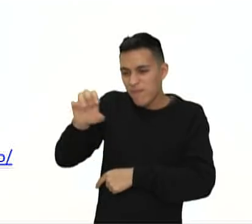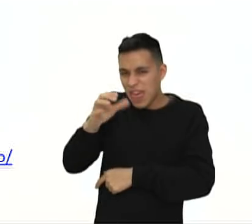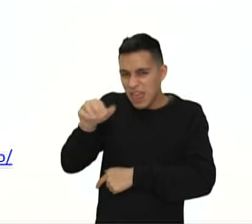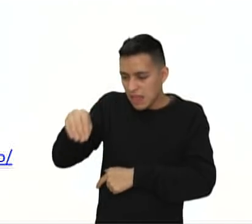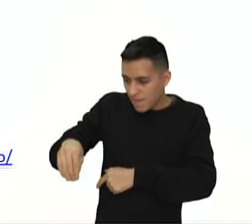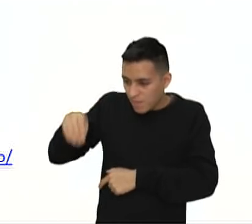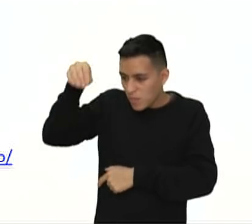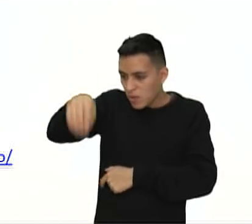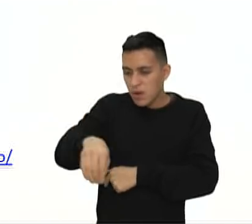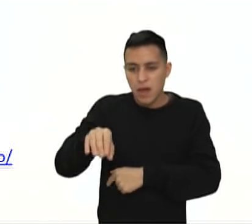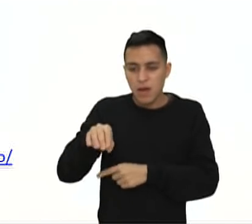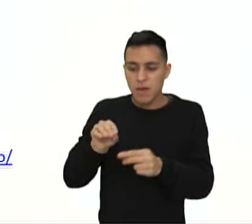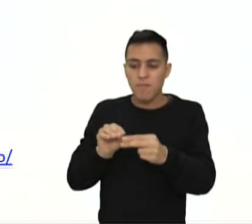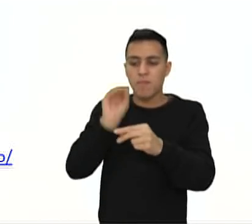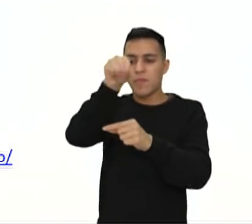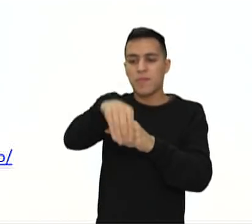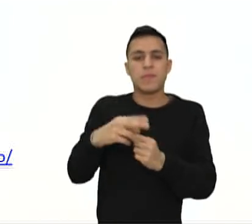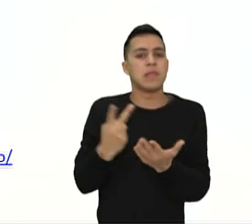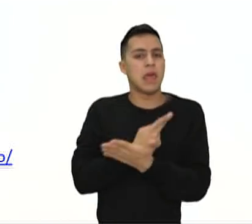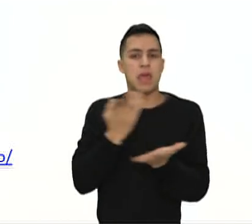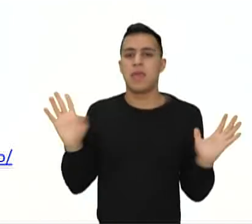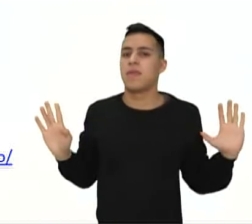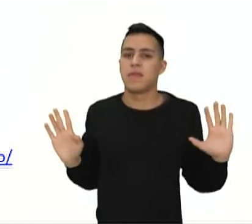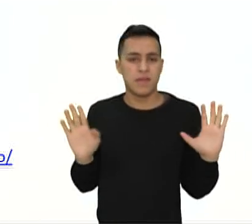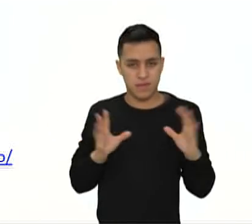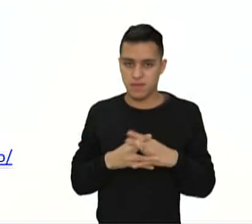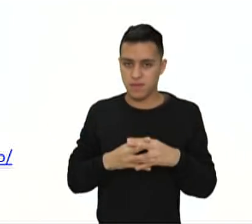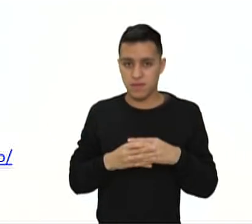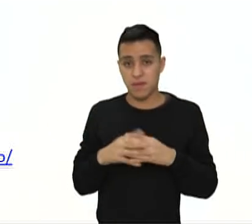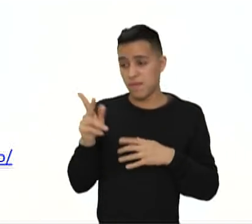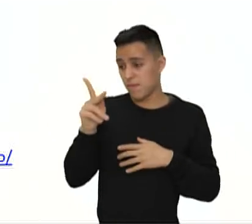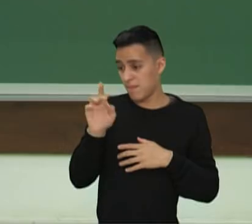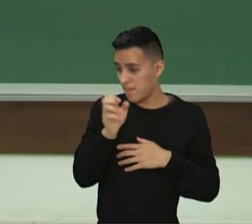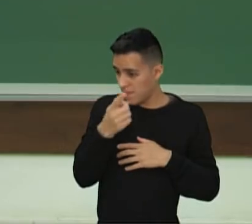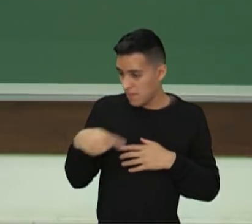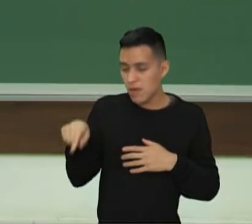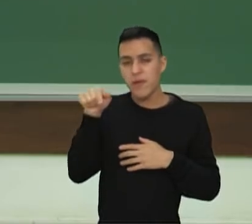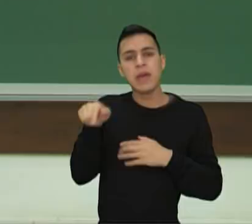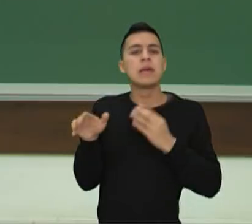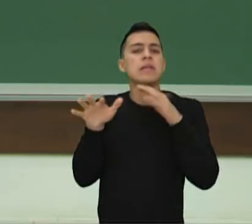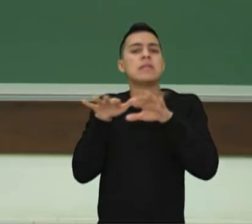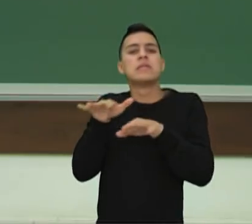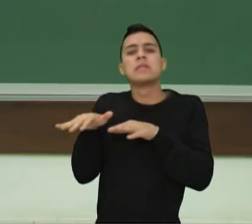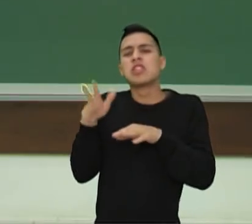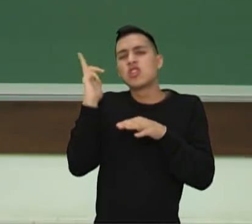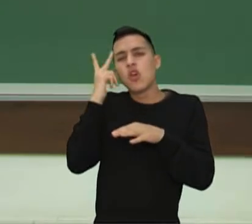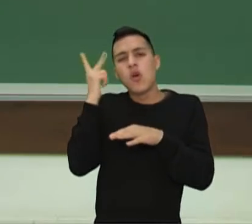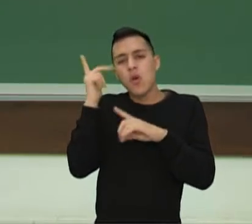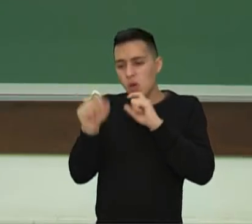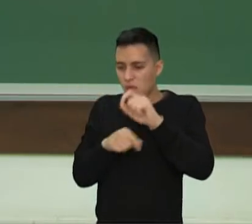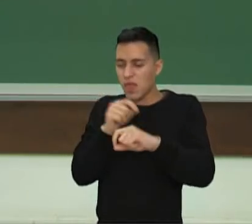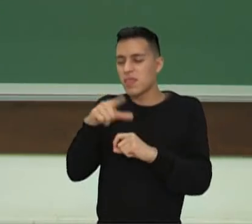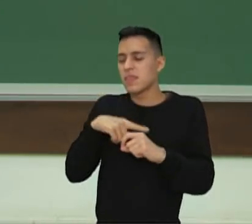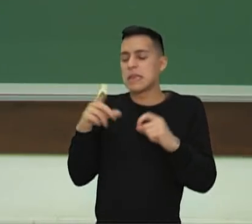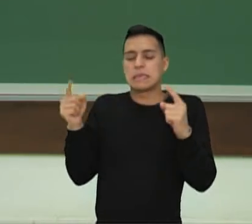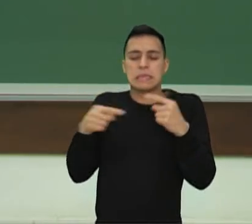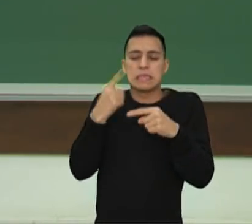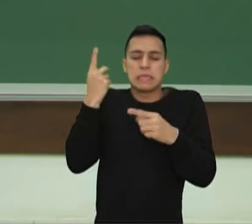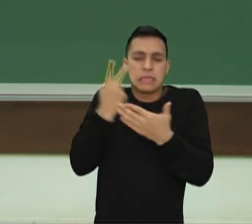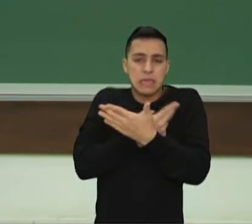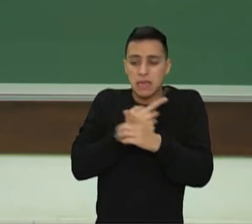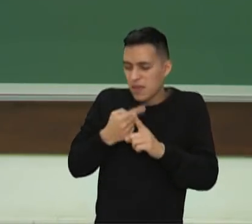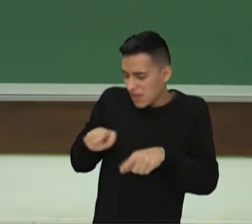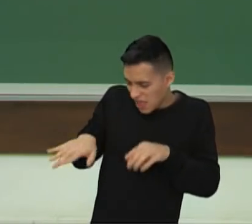ou adversária, está errado. O peão é um dos movimentos comuns também de erro no xadrez. Por quê?